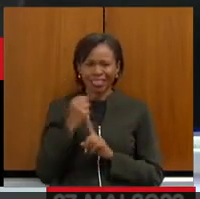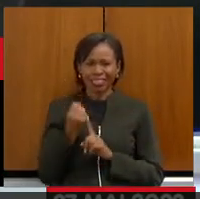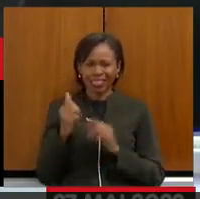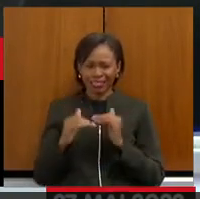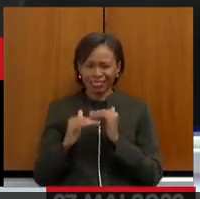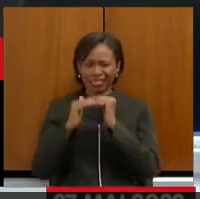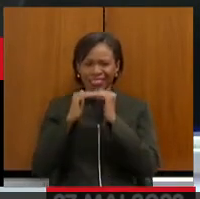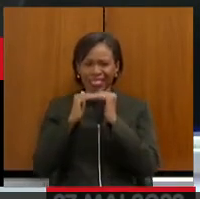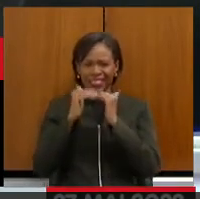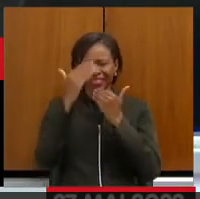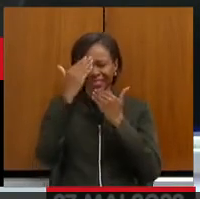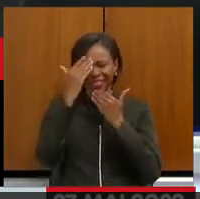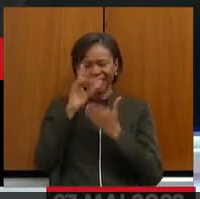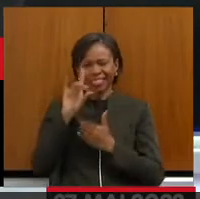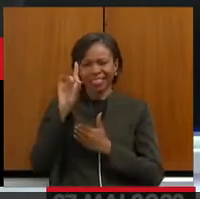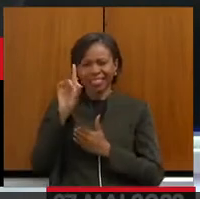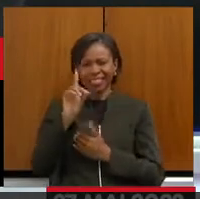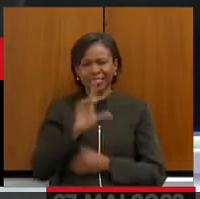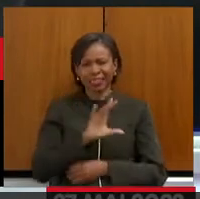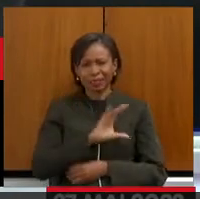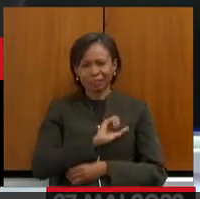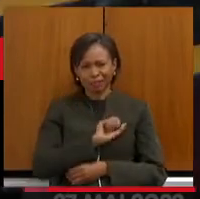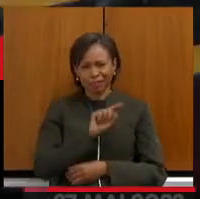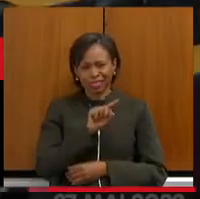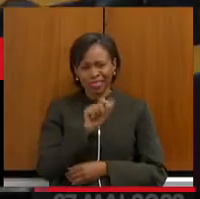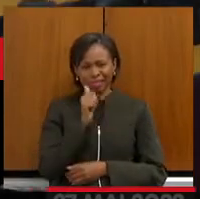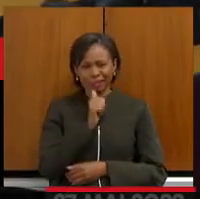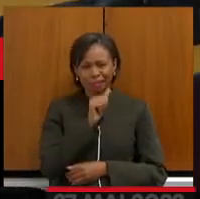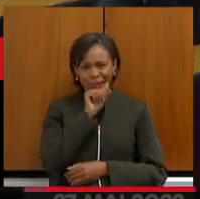obrigada mamãe ama vocês